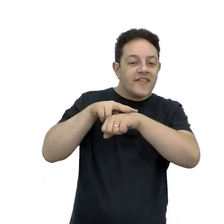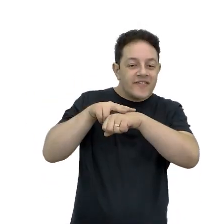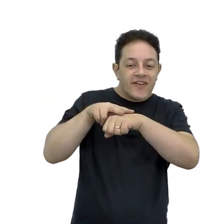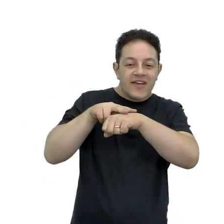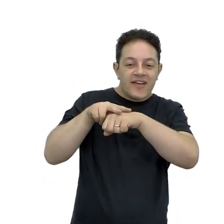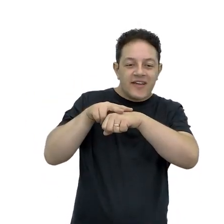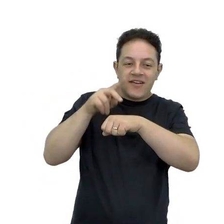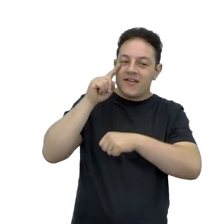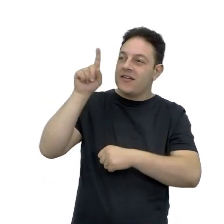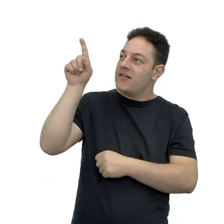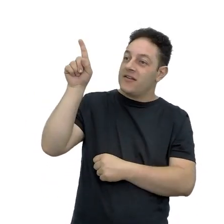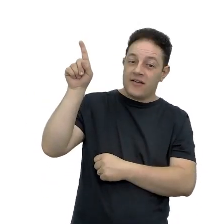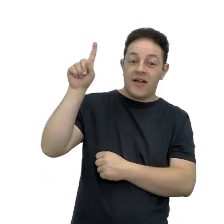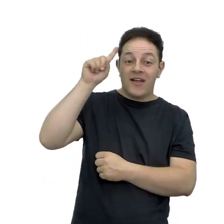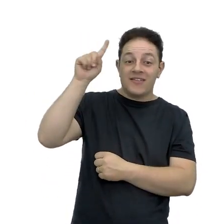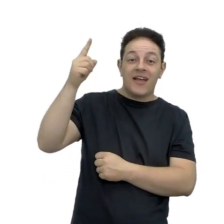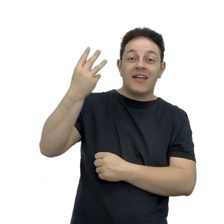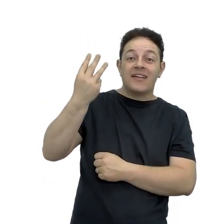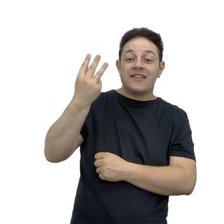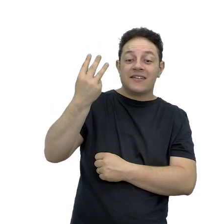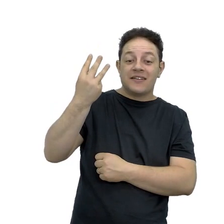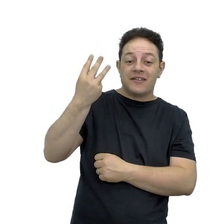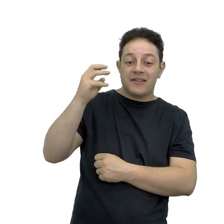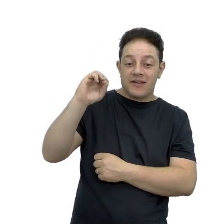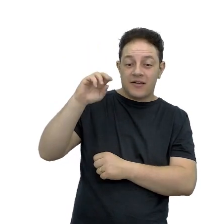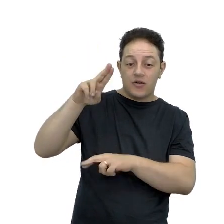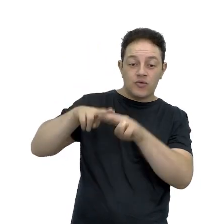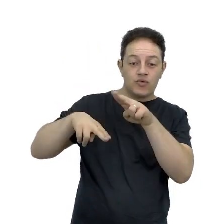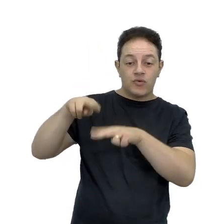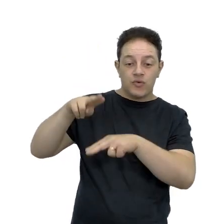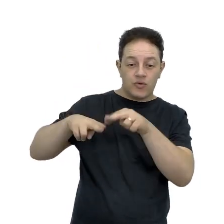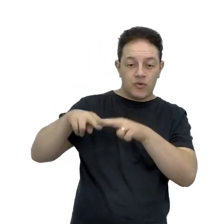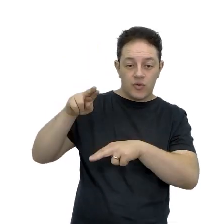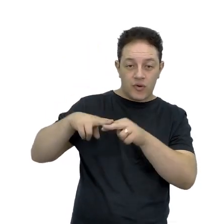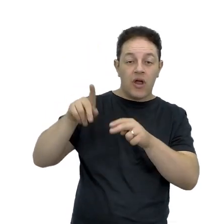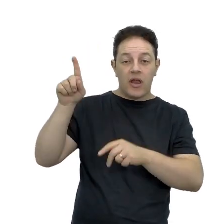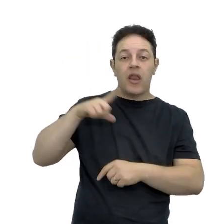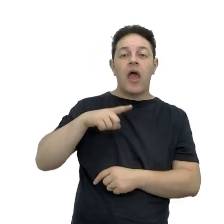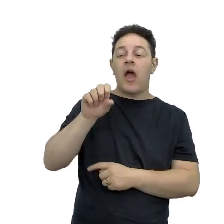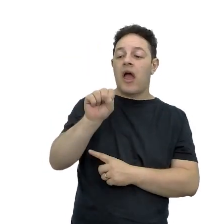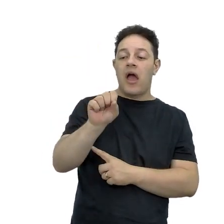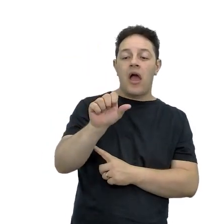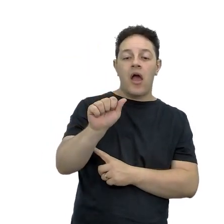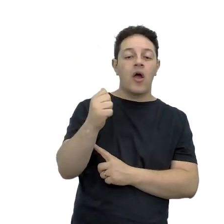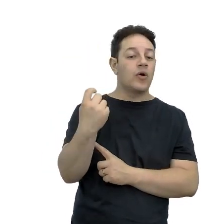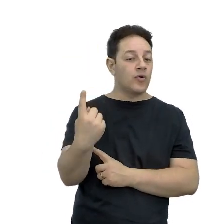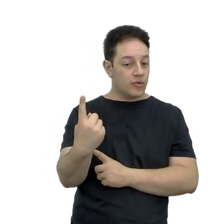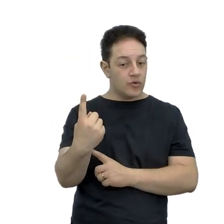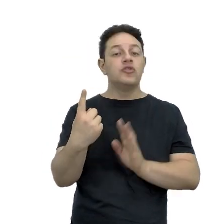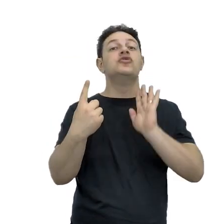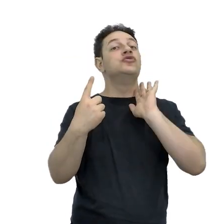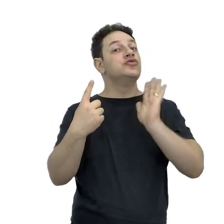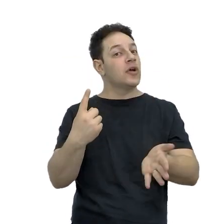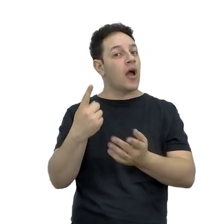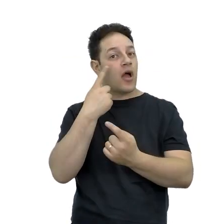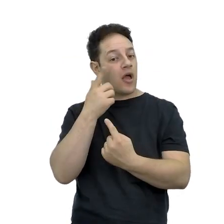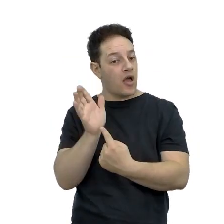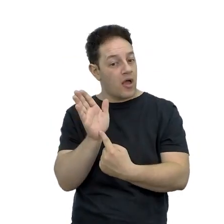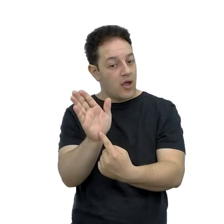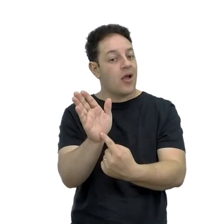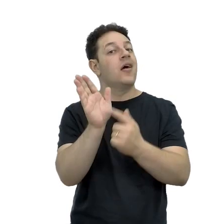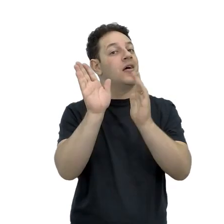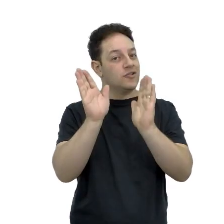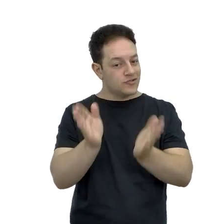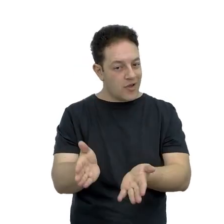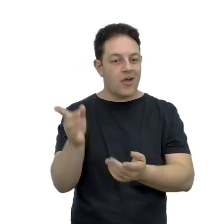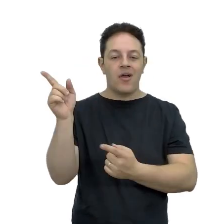verdinho, no dia 30 de junho, onde a SA1 já foi apresentada,